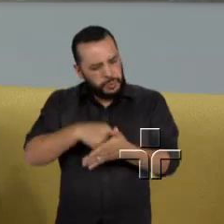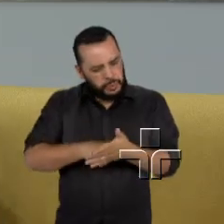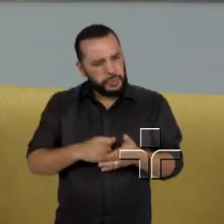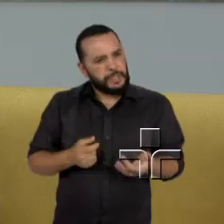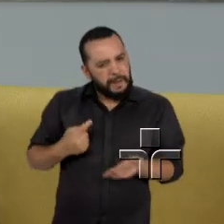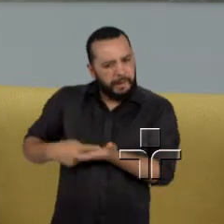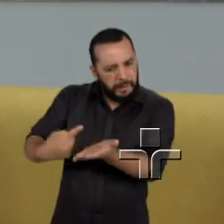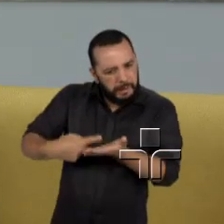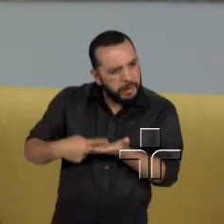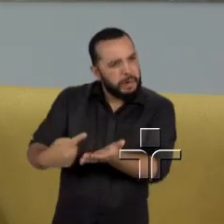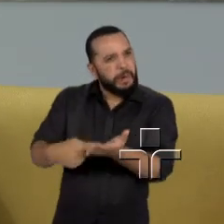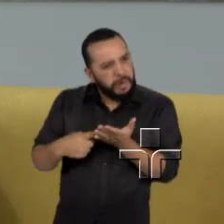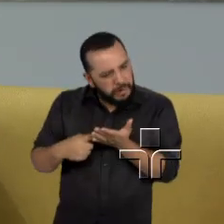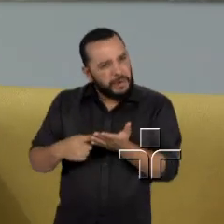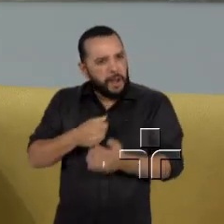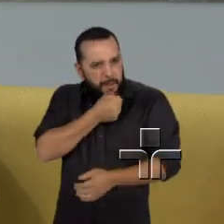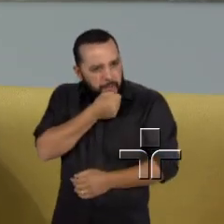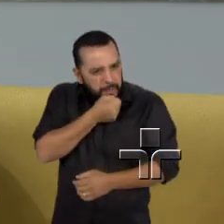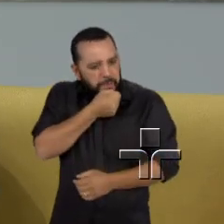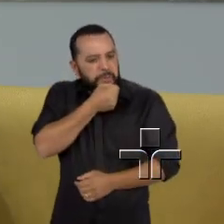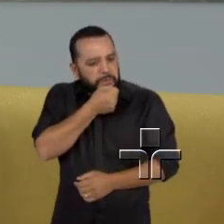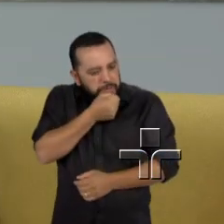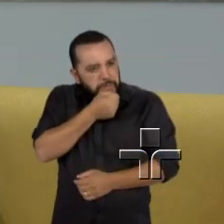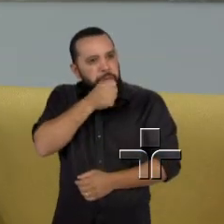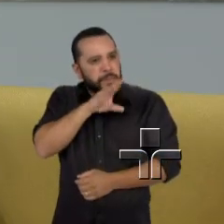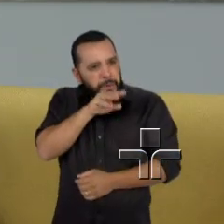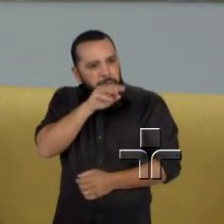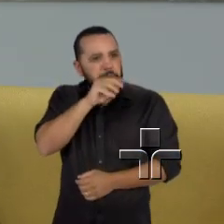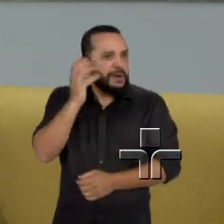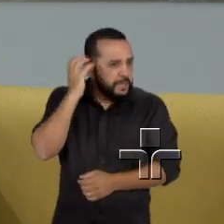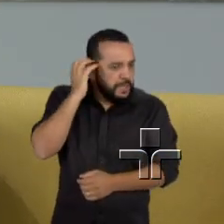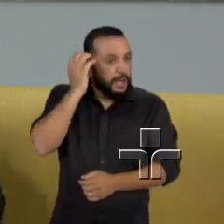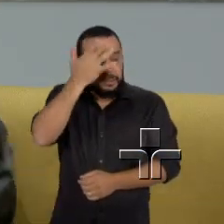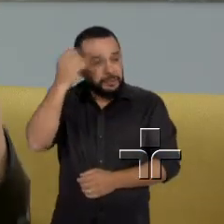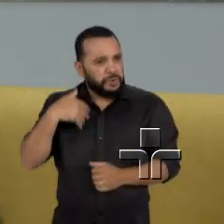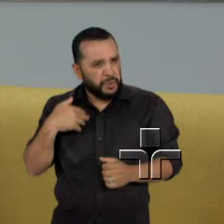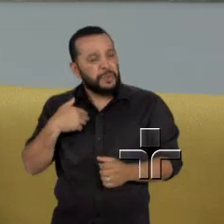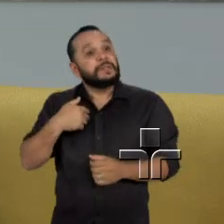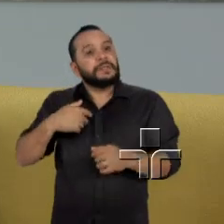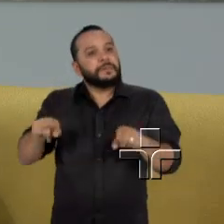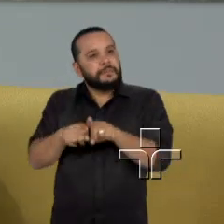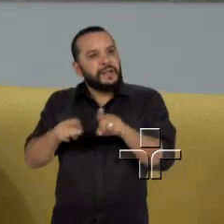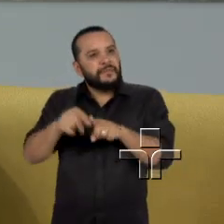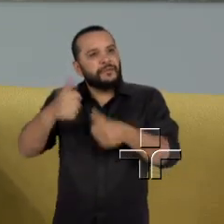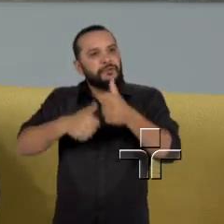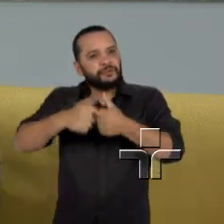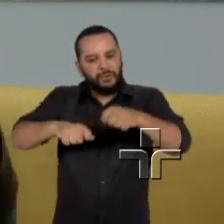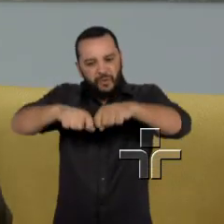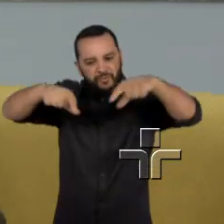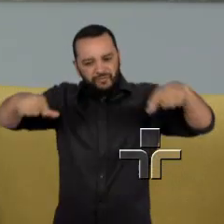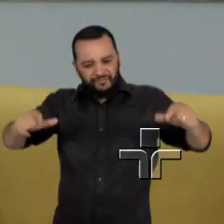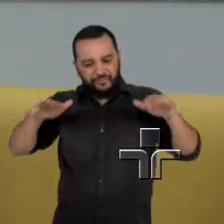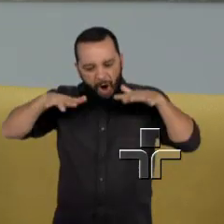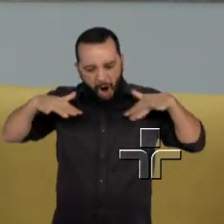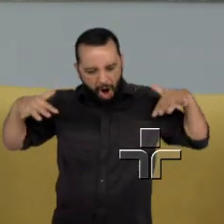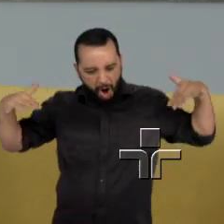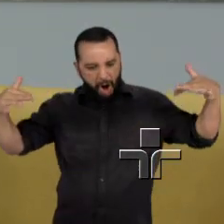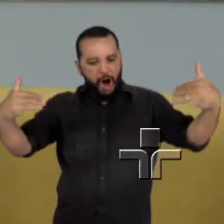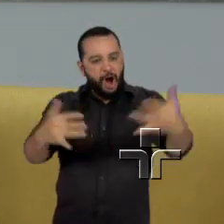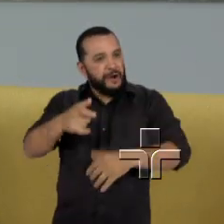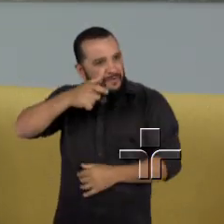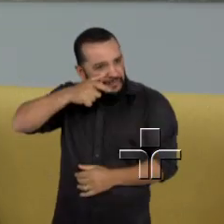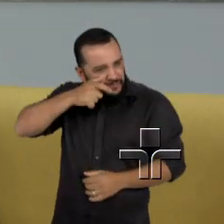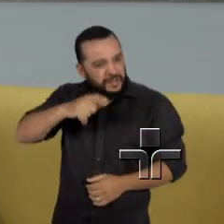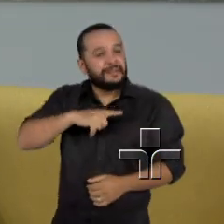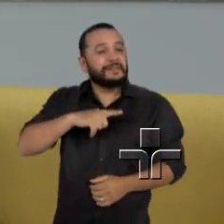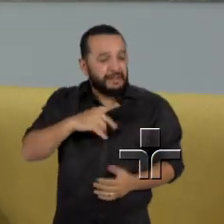nas transmissões, as pessoas indo mais nos estádios, os campeonatos crescendo, categorias de base crescendo, os campeonatos regionais